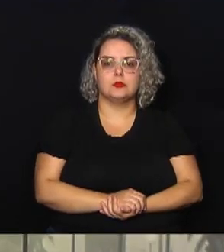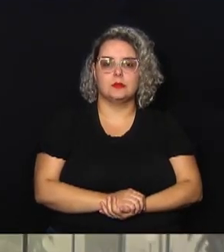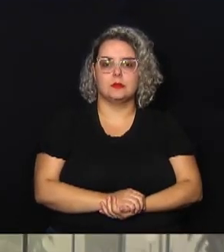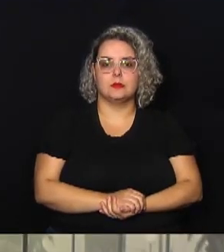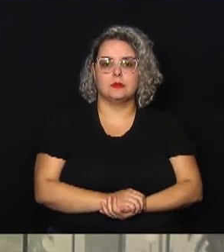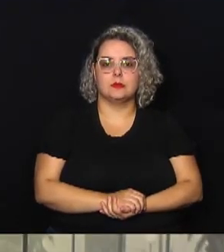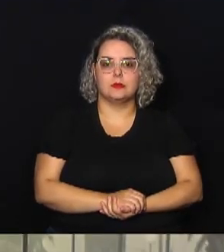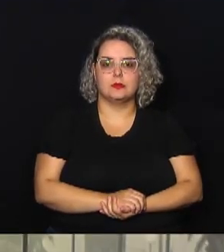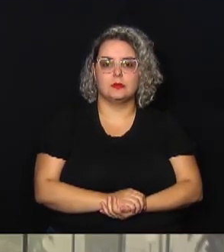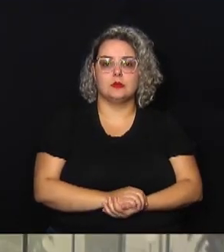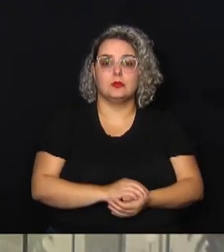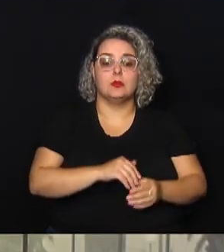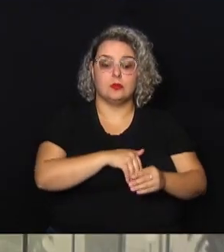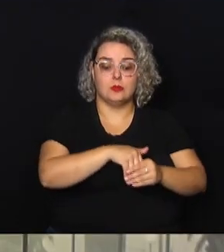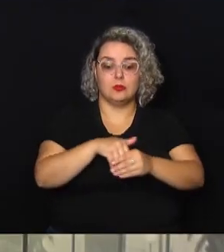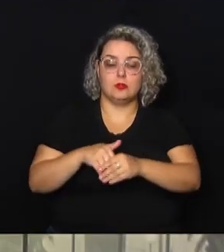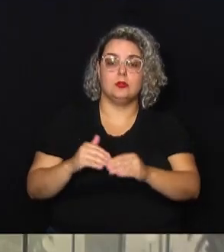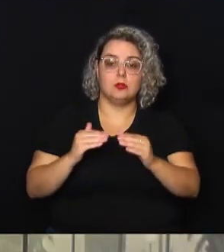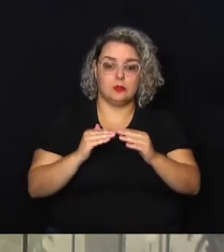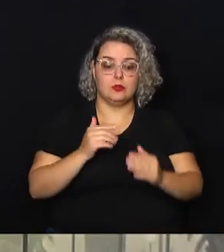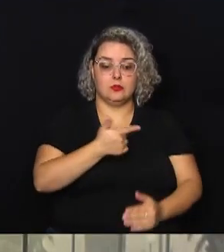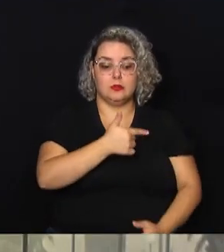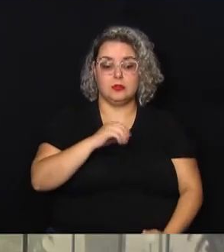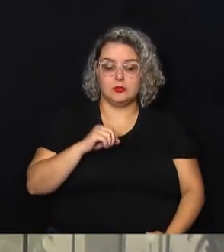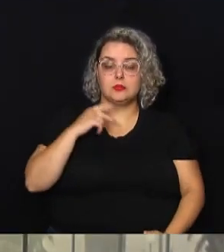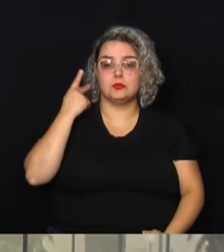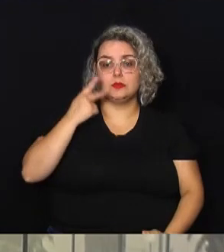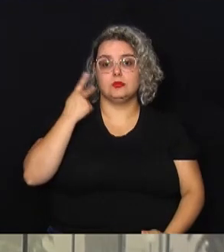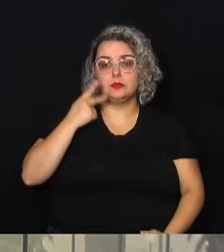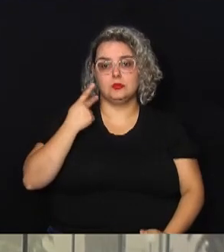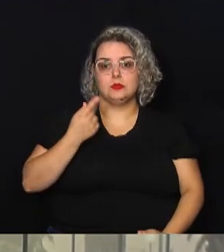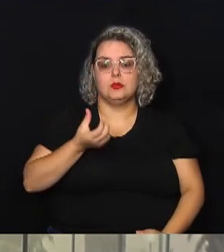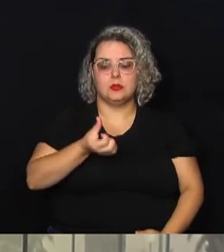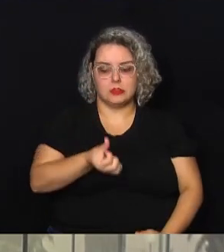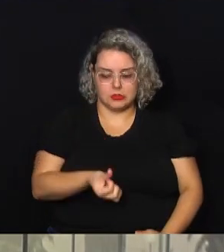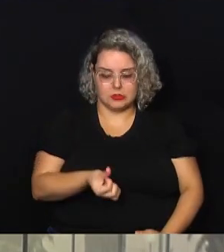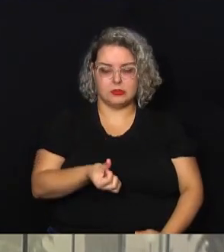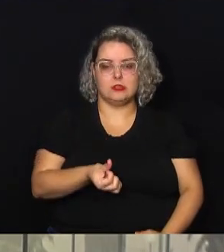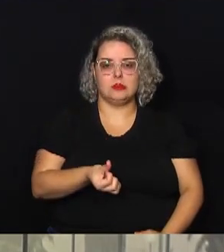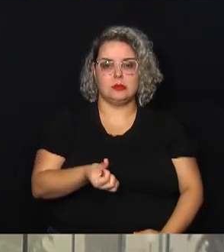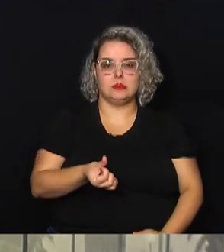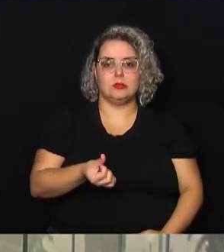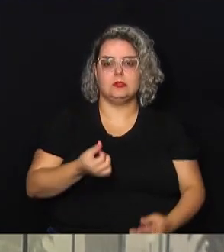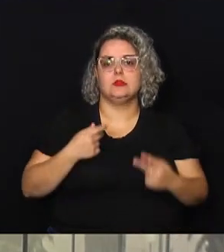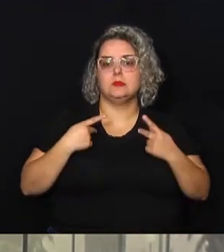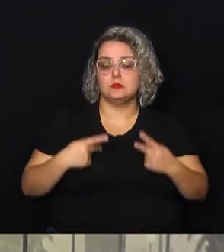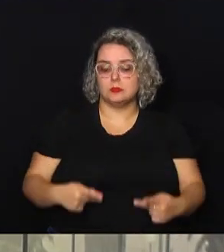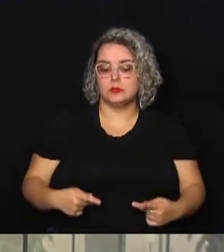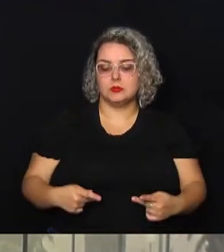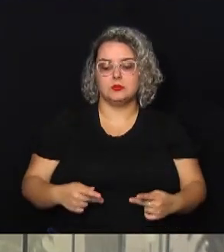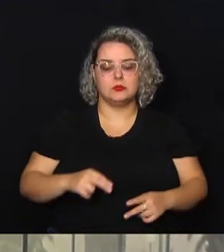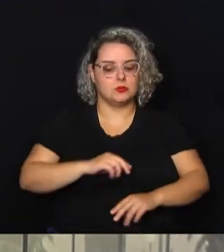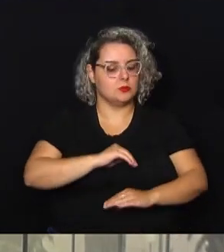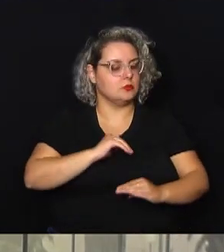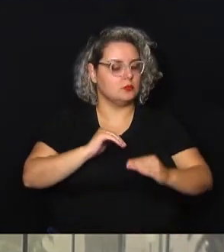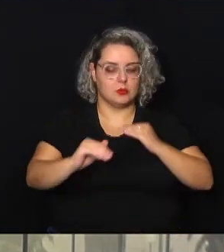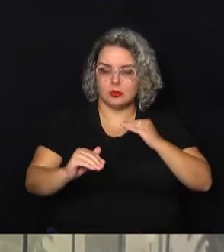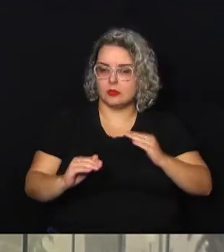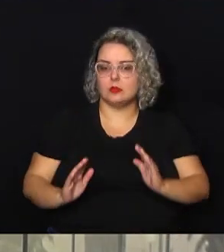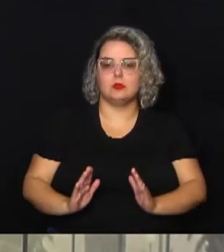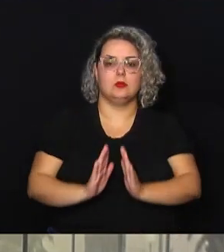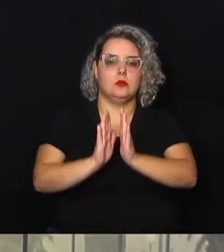voltaram a favor 20 vereadores e seis se posicionaram contrariamente à frente